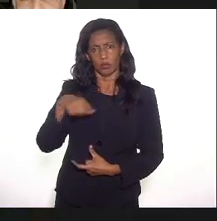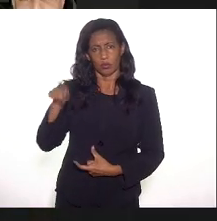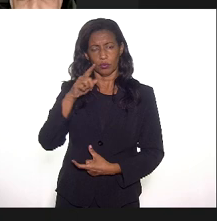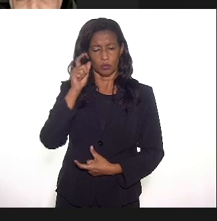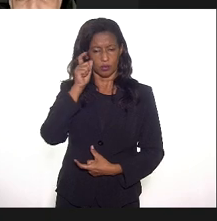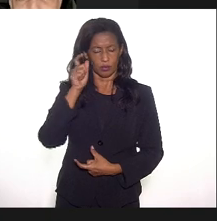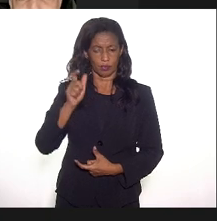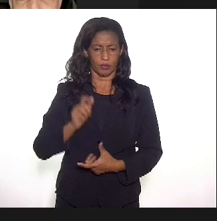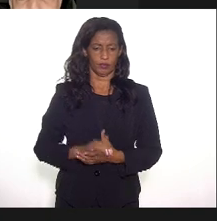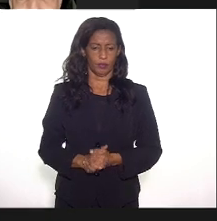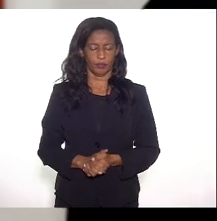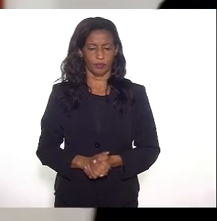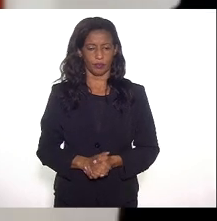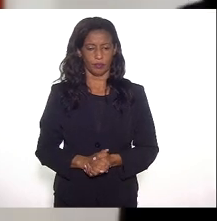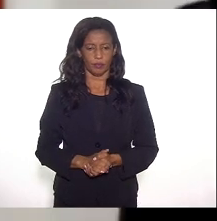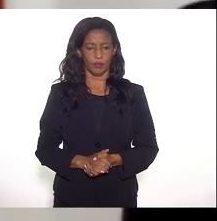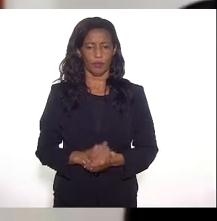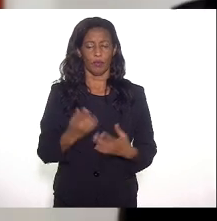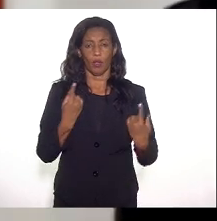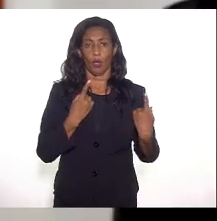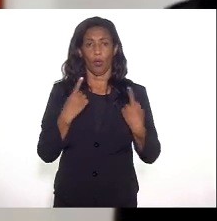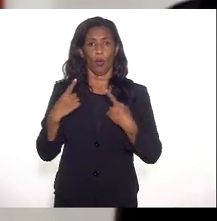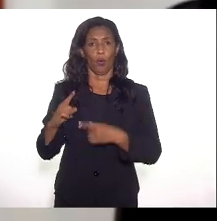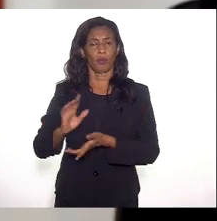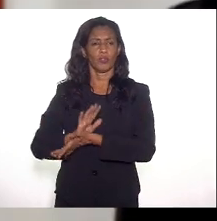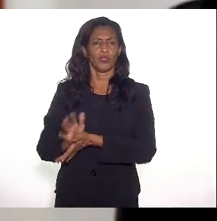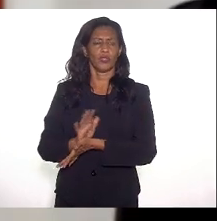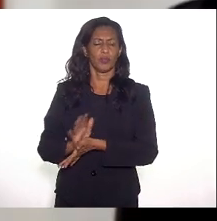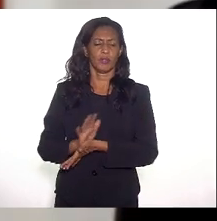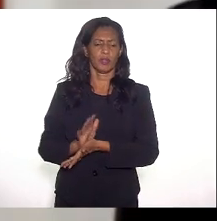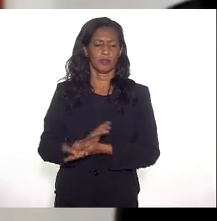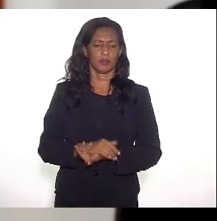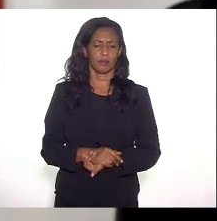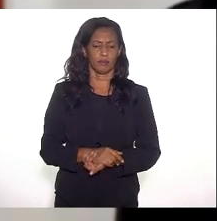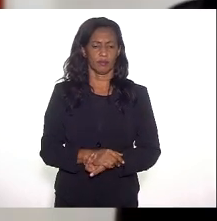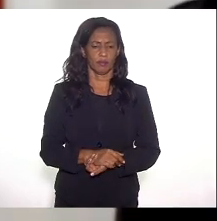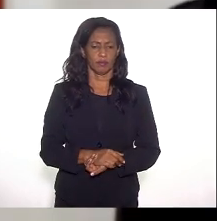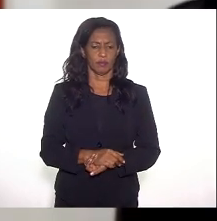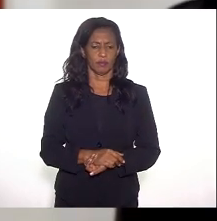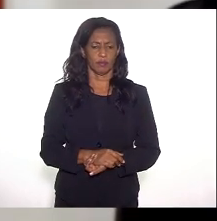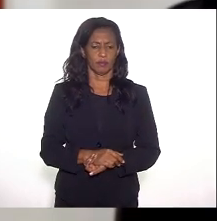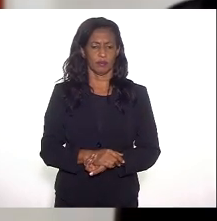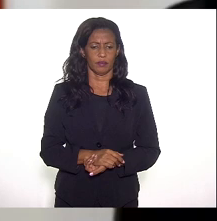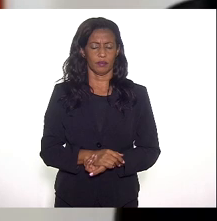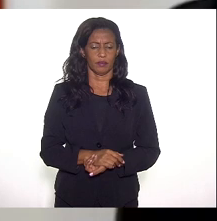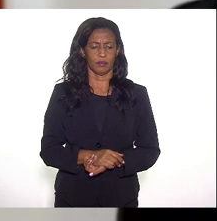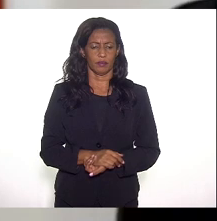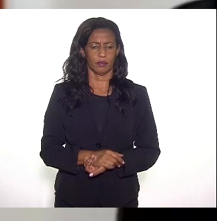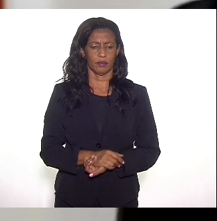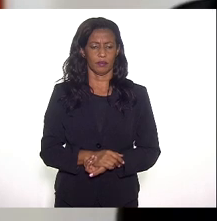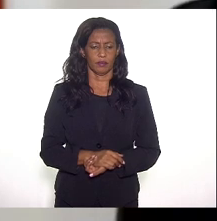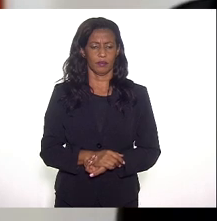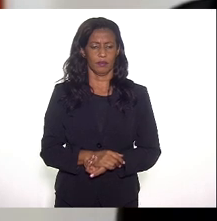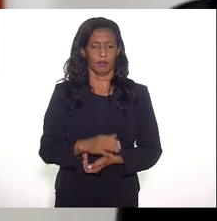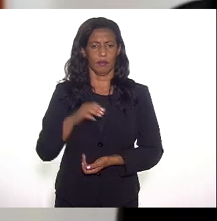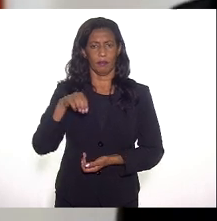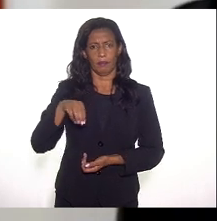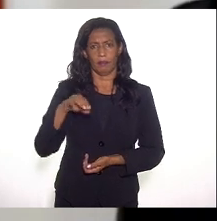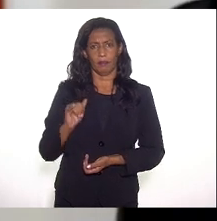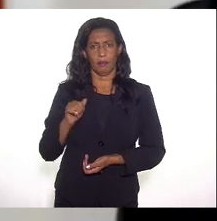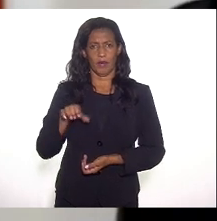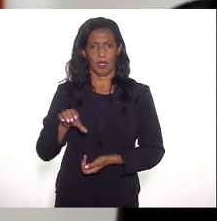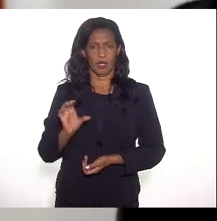interessados. Parabéns. Pela Comissão de Combate às Discriminações, deputado Carlos Minke.